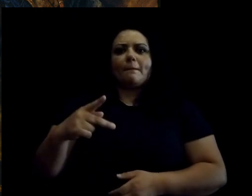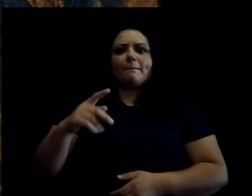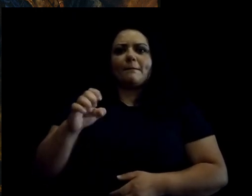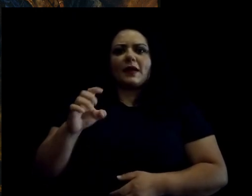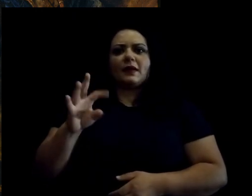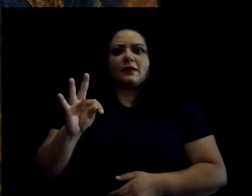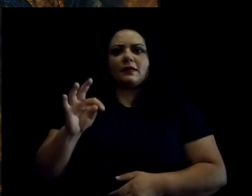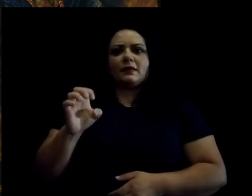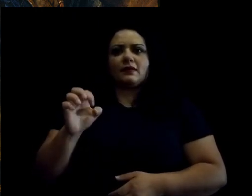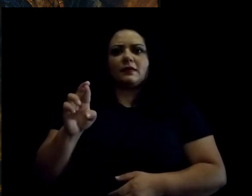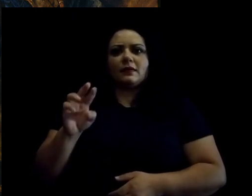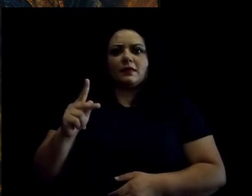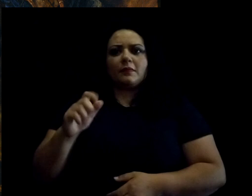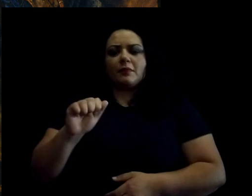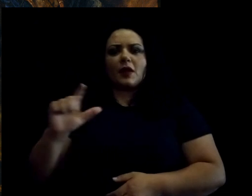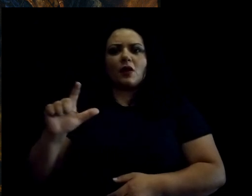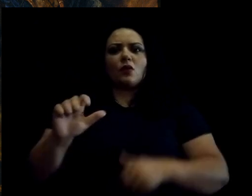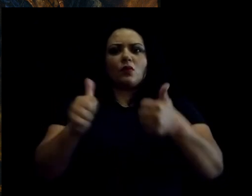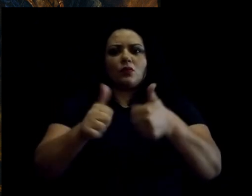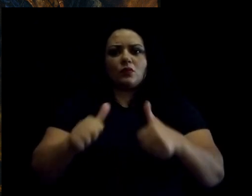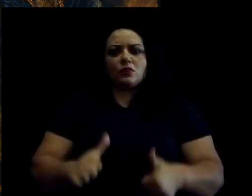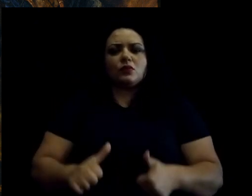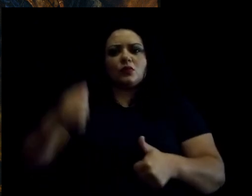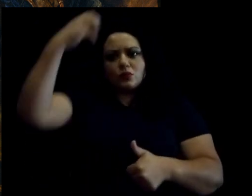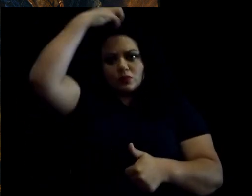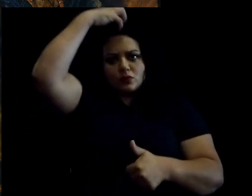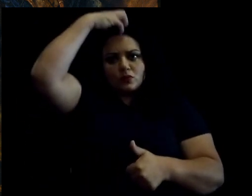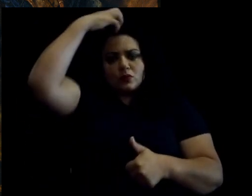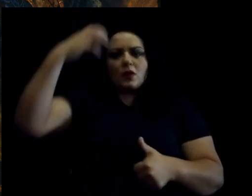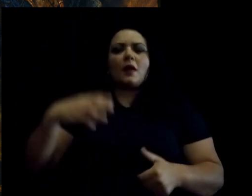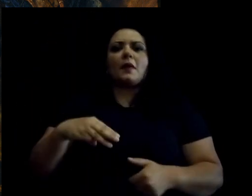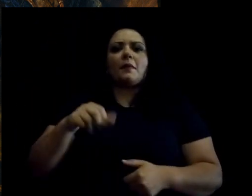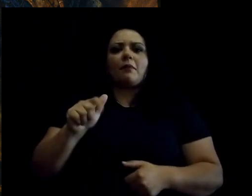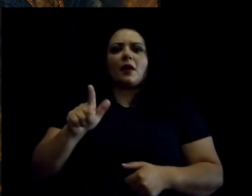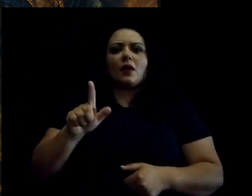Peter Paul Rubens, Adoração dos Reis Magos,